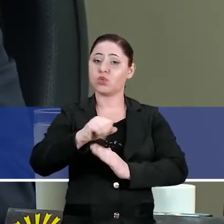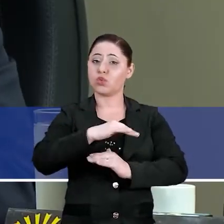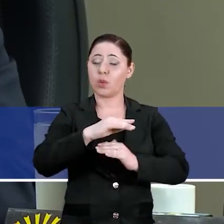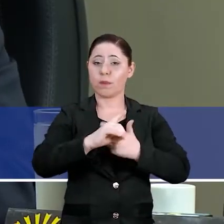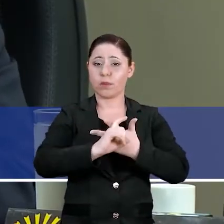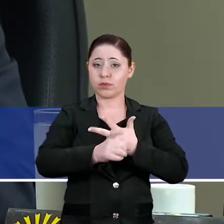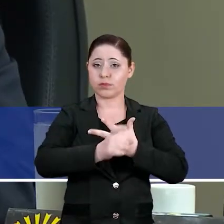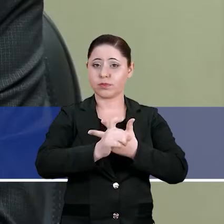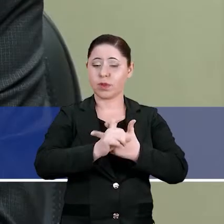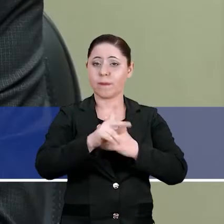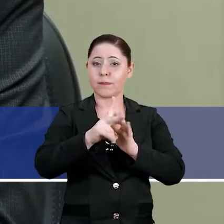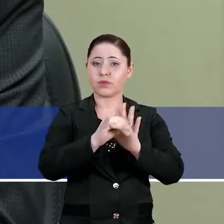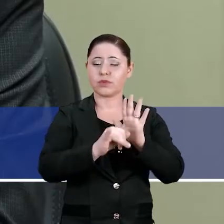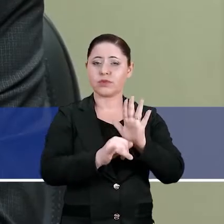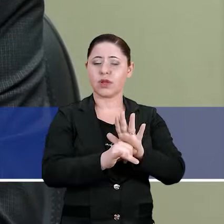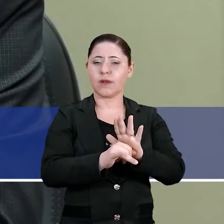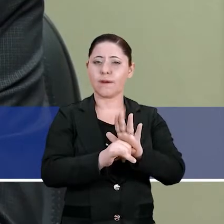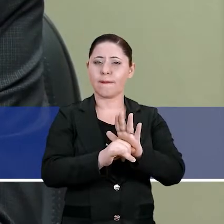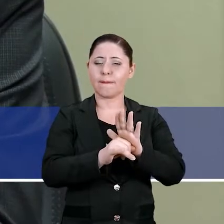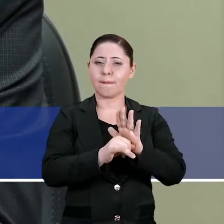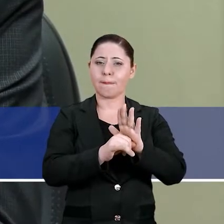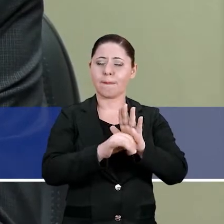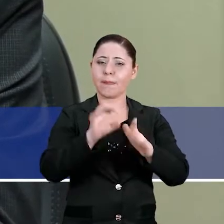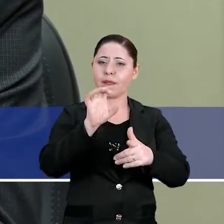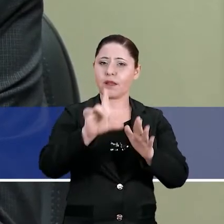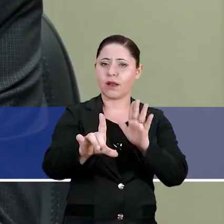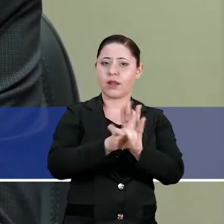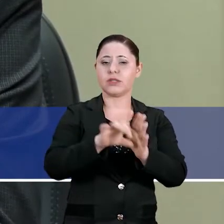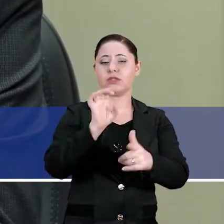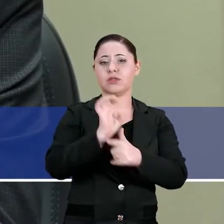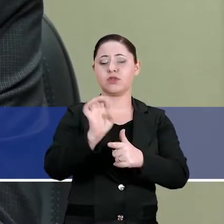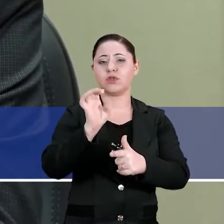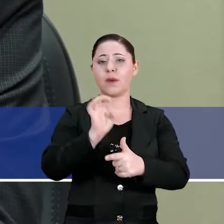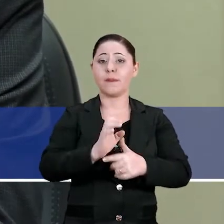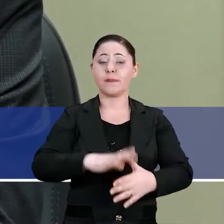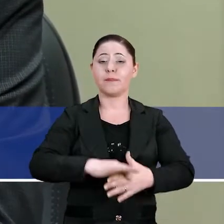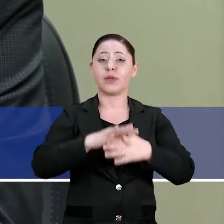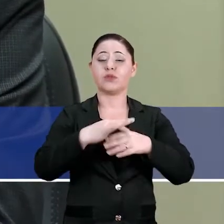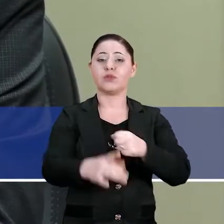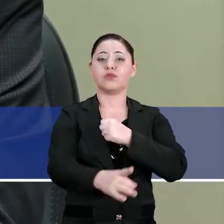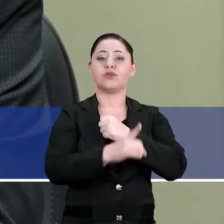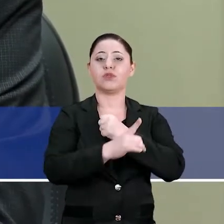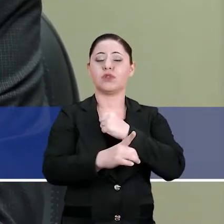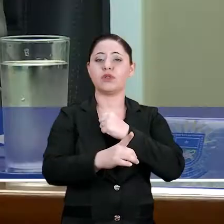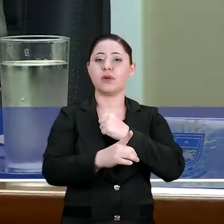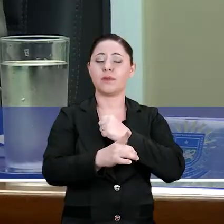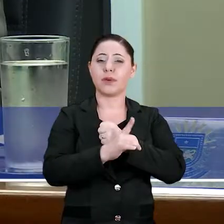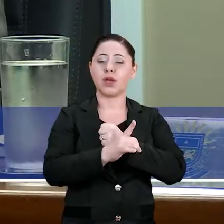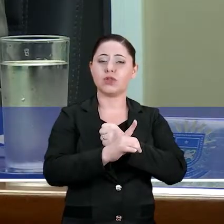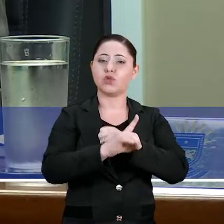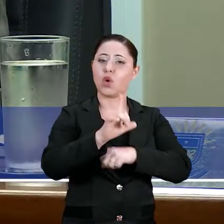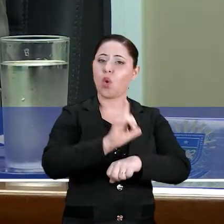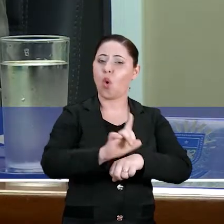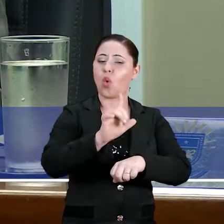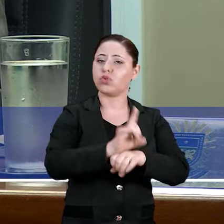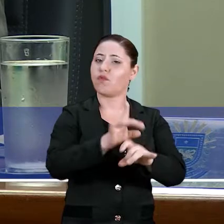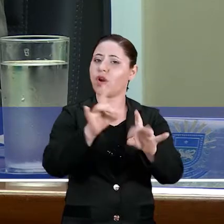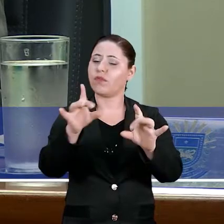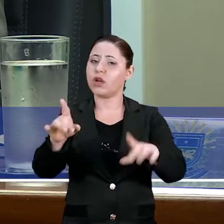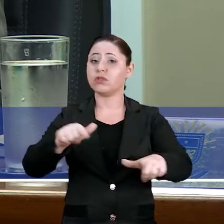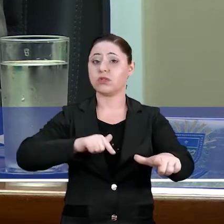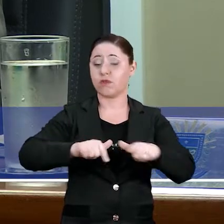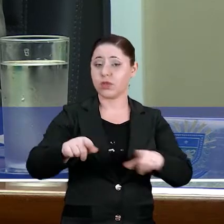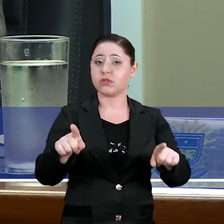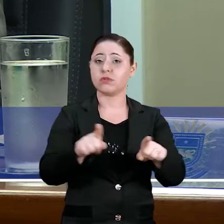do Poder Executivo ao projeto que inclui na Lei Estadual sobre prioridade de atendimento em estabelecimentos comerciais